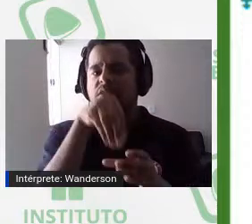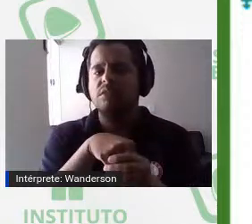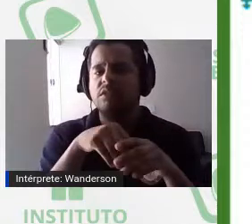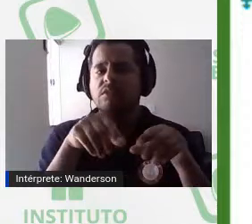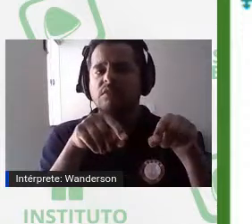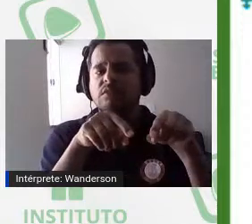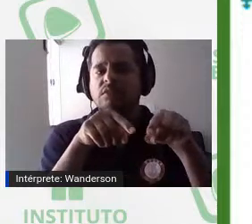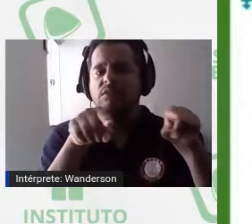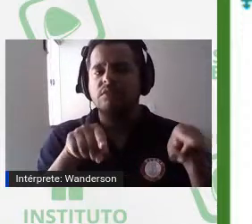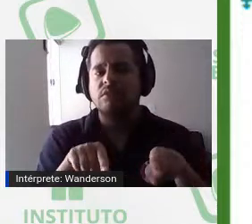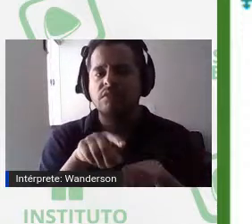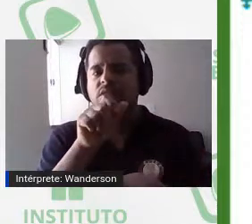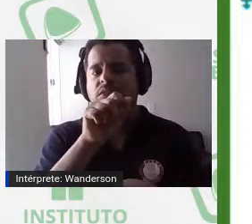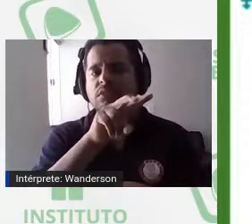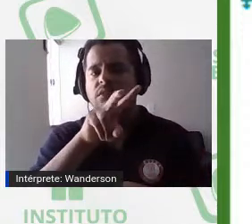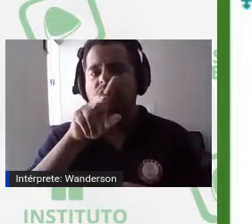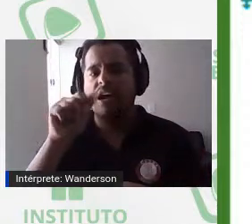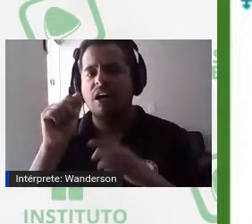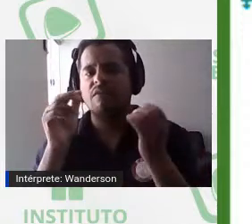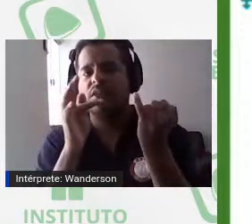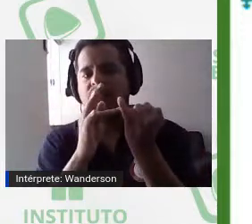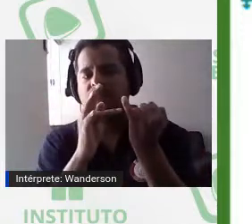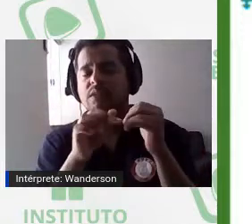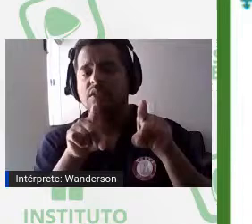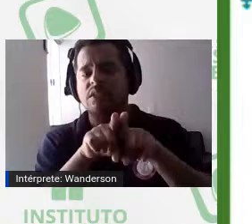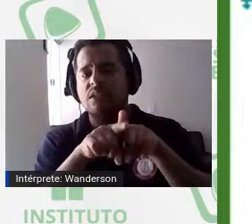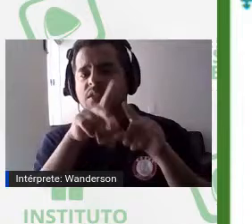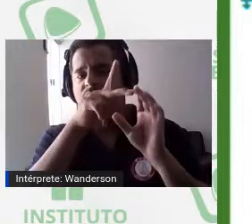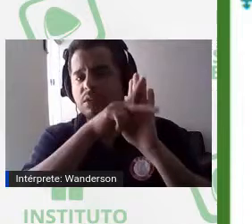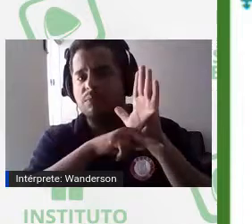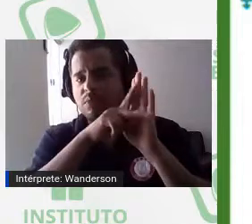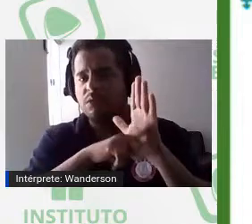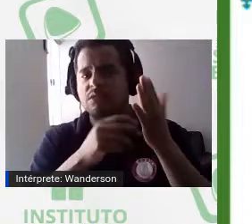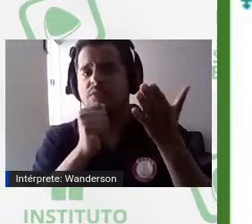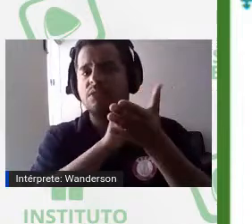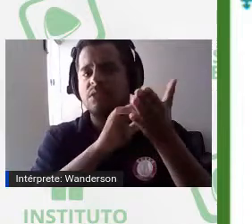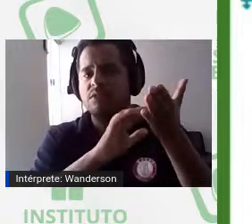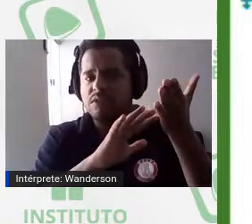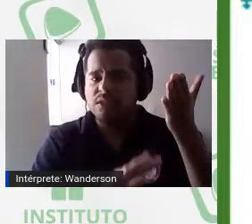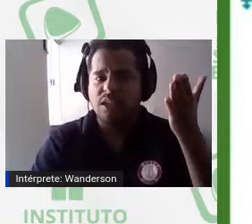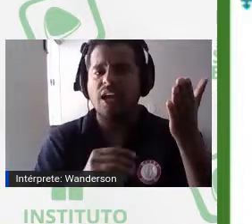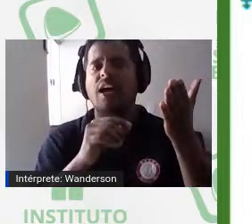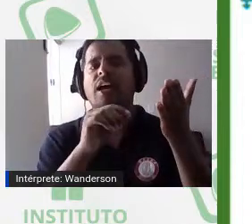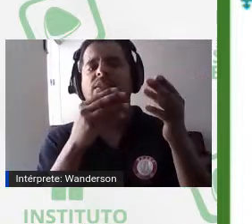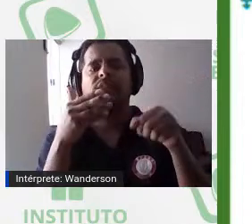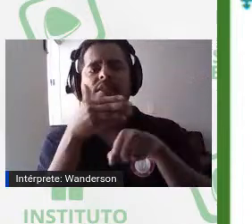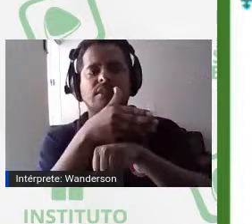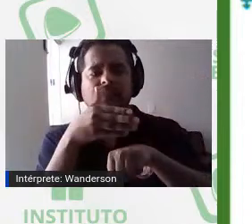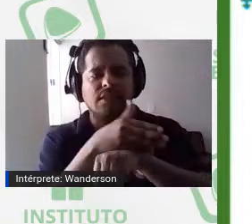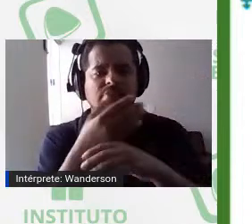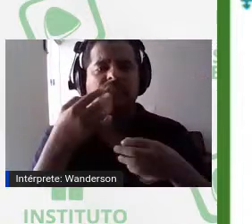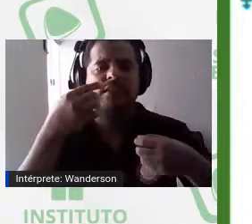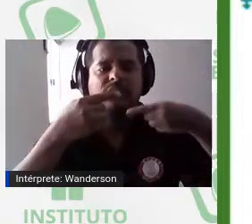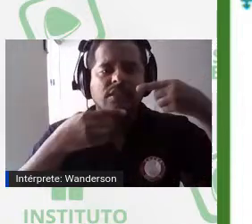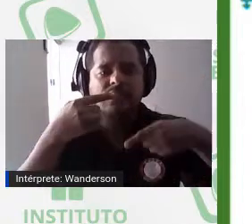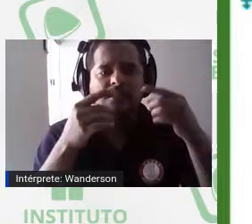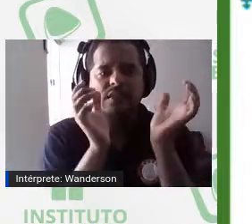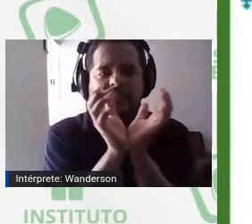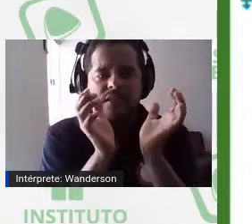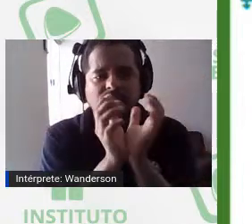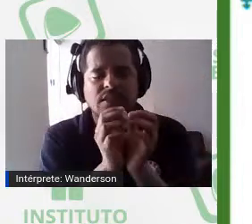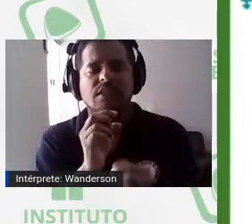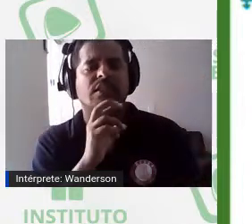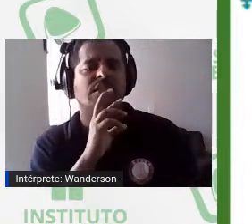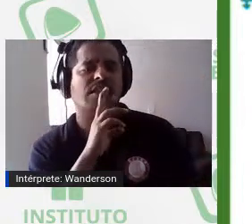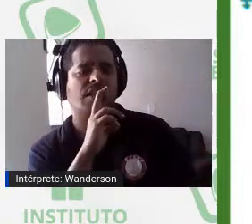tá? E algumas dessas propostas foram as atividades, como listas de exercícios, participações em fóruns, respostas quanto a